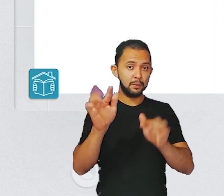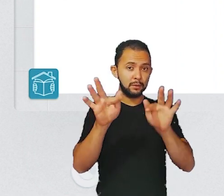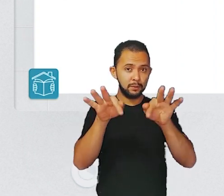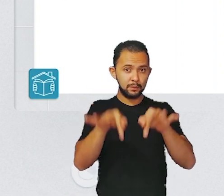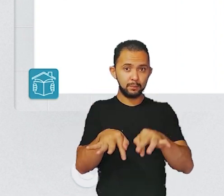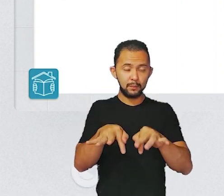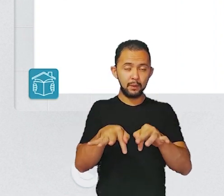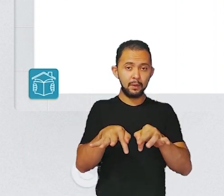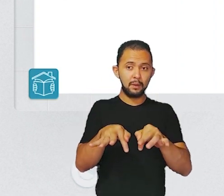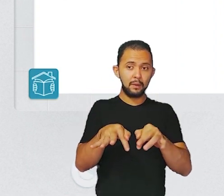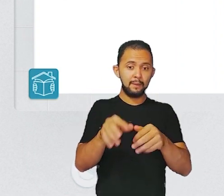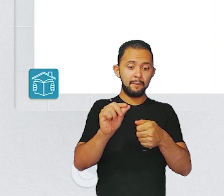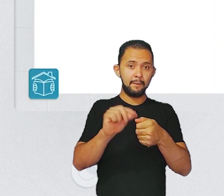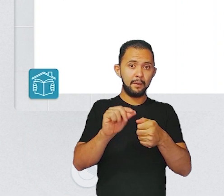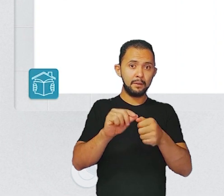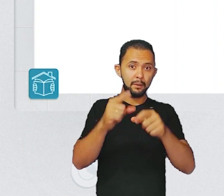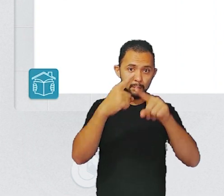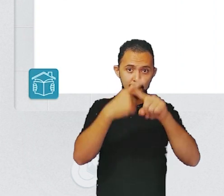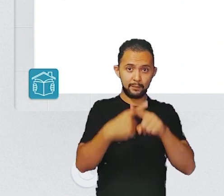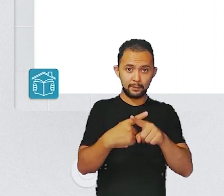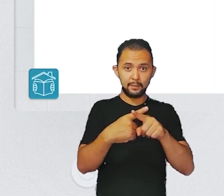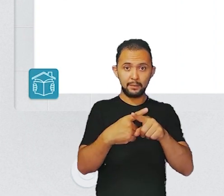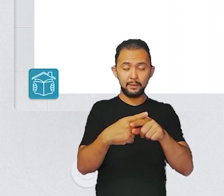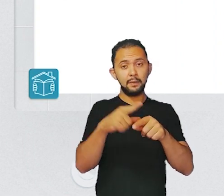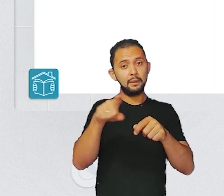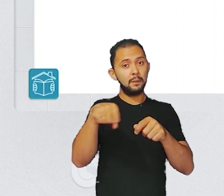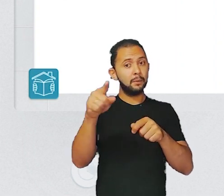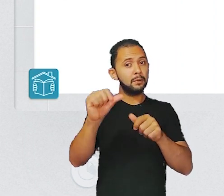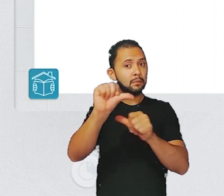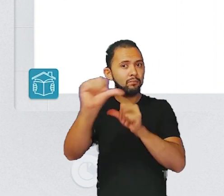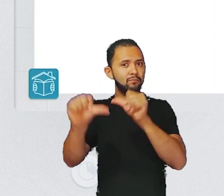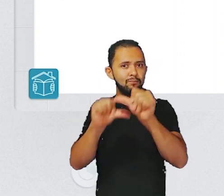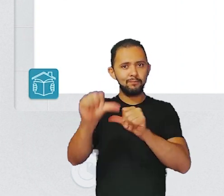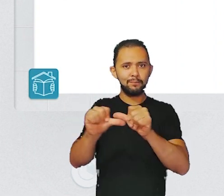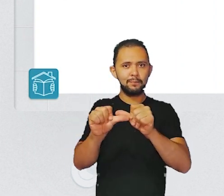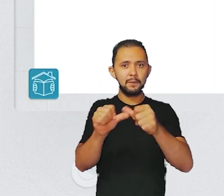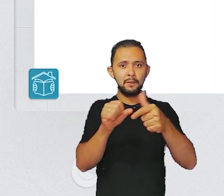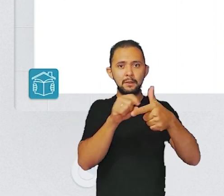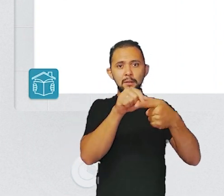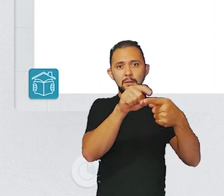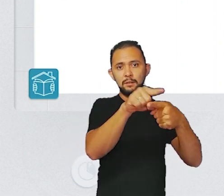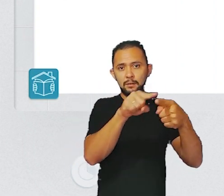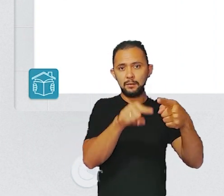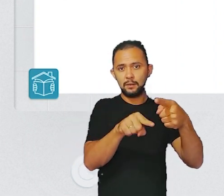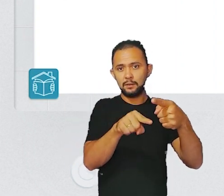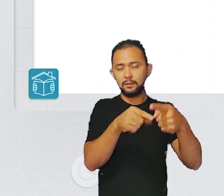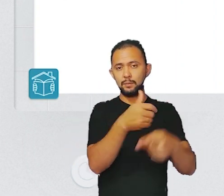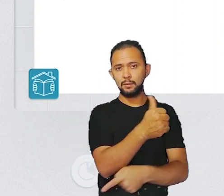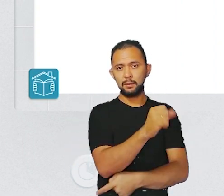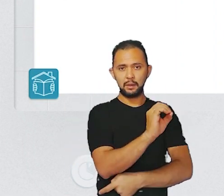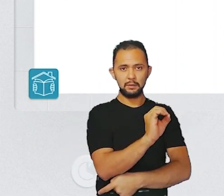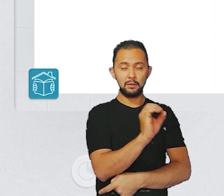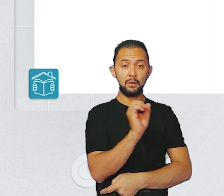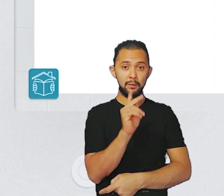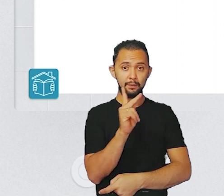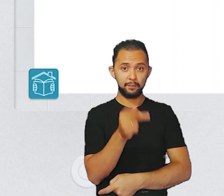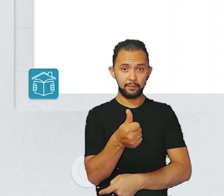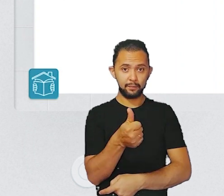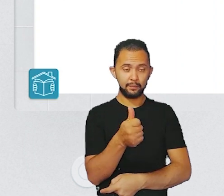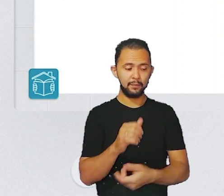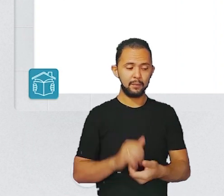lembra que a gente multiplicou por 10, então a gente vai dividir por 10. Show de bola? Então, ó, 96 e